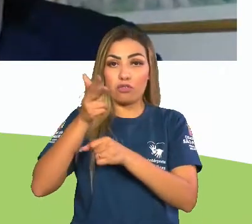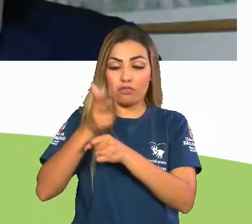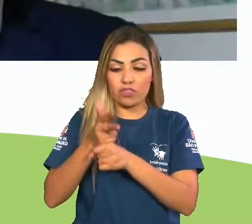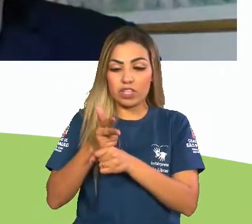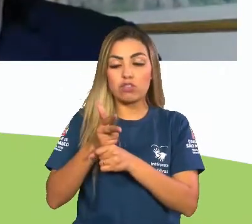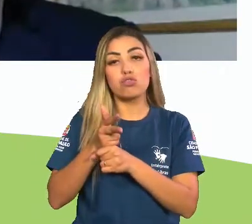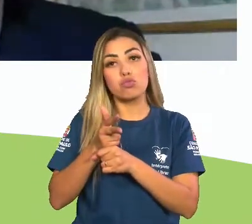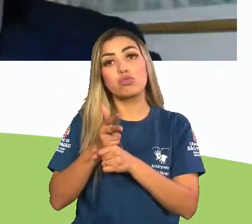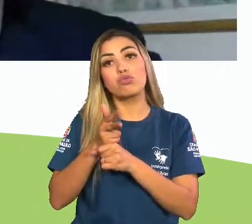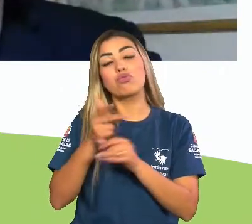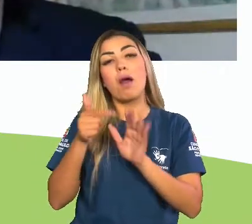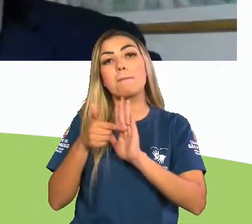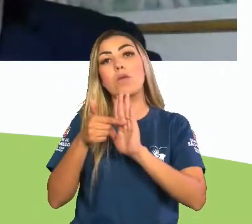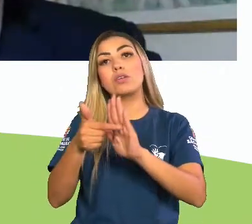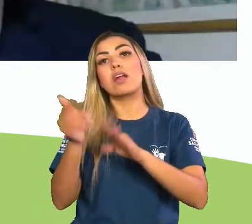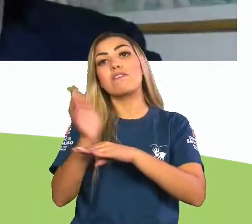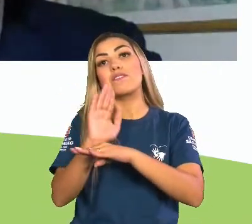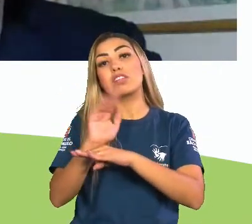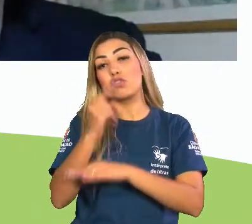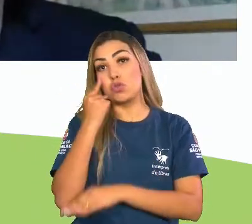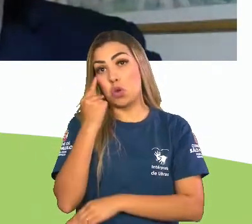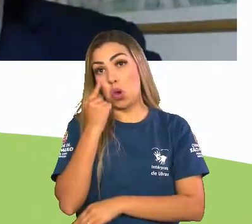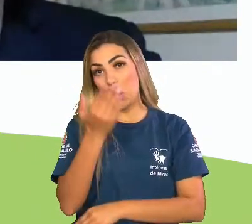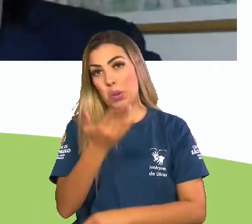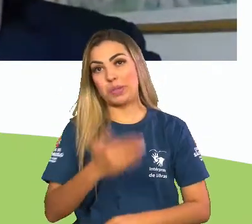esse momento e eu quero te mostrar, dá só uma olhada.